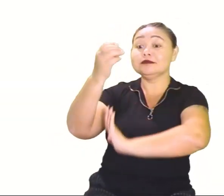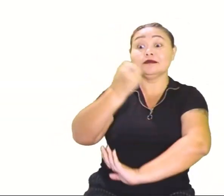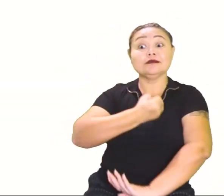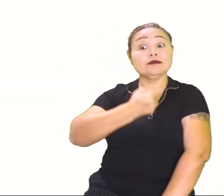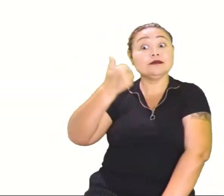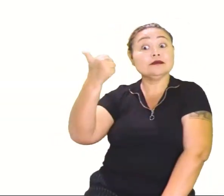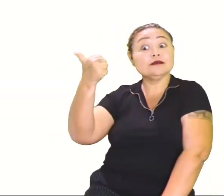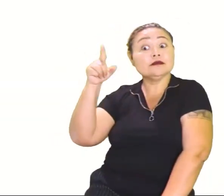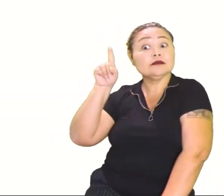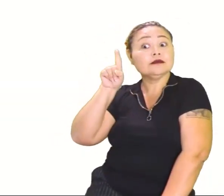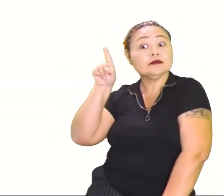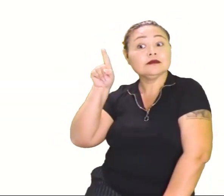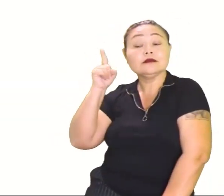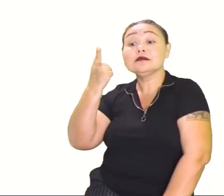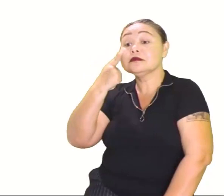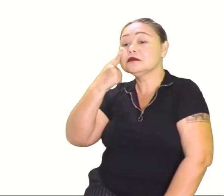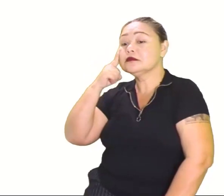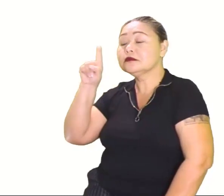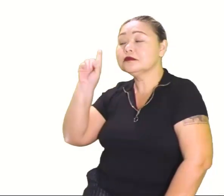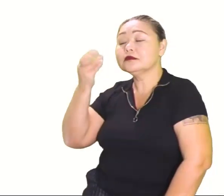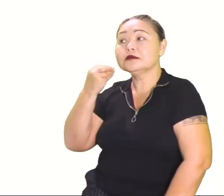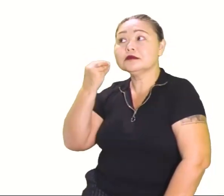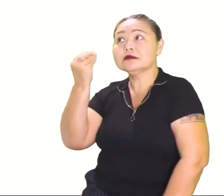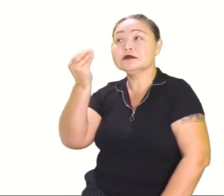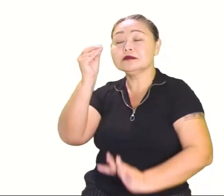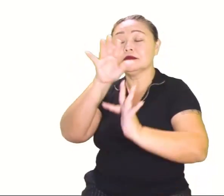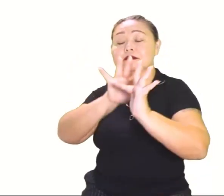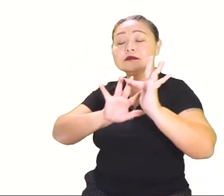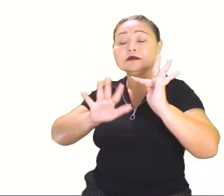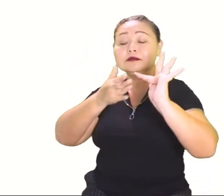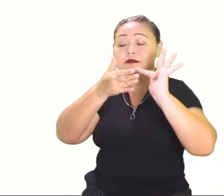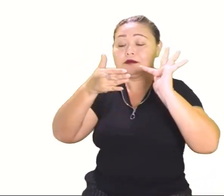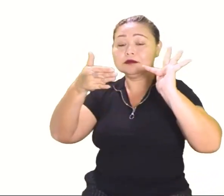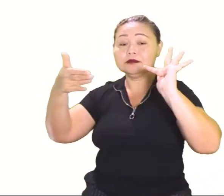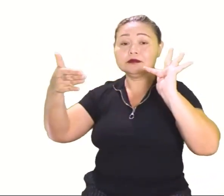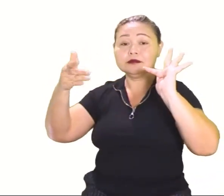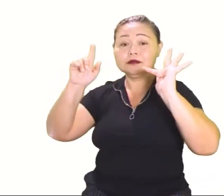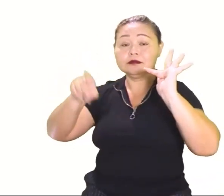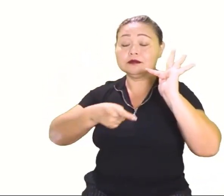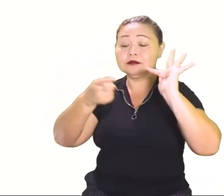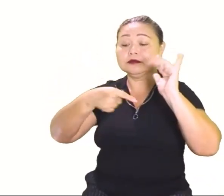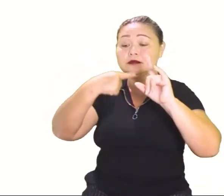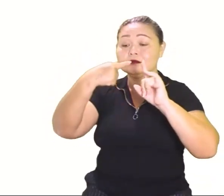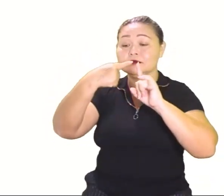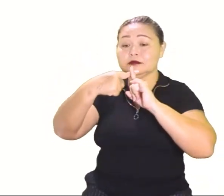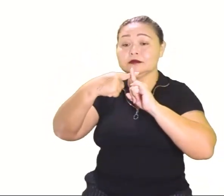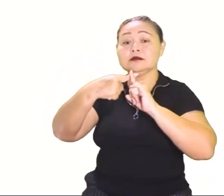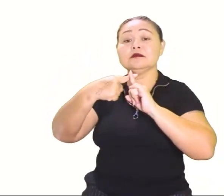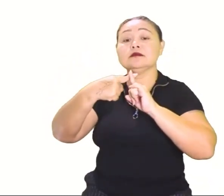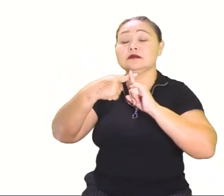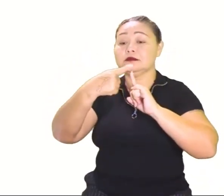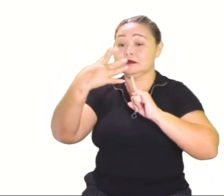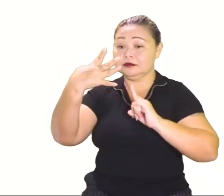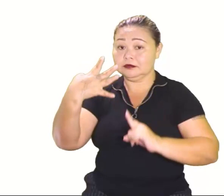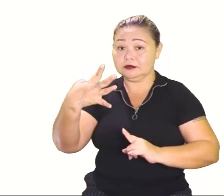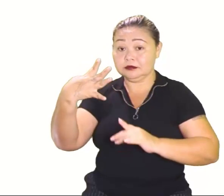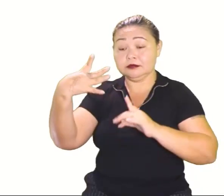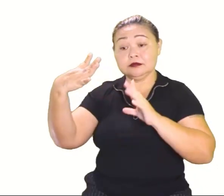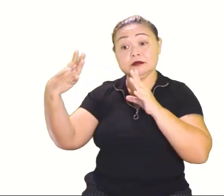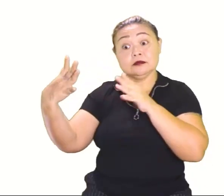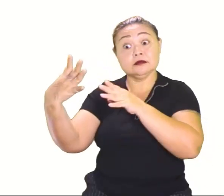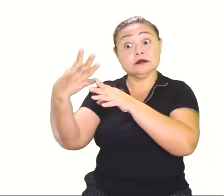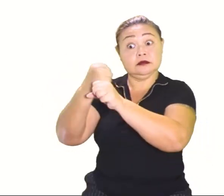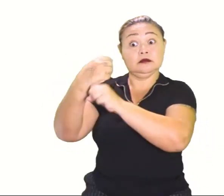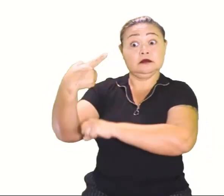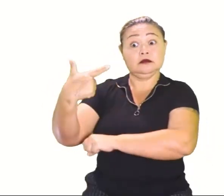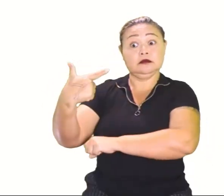número 1 diz isso aí. Vamos ver. Dada a função modular f de x igual ao módulo de x mais